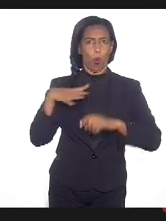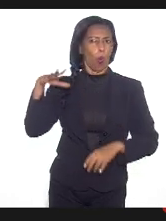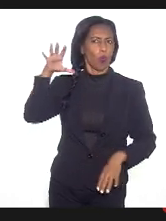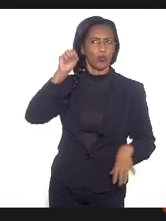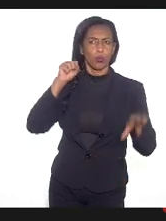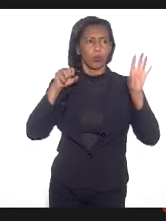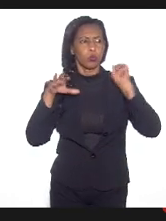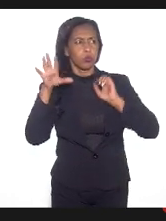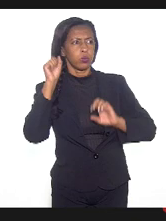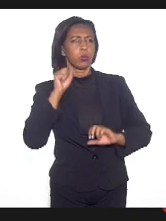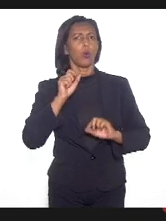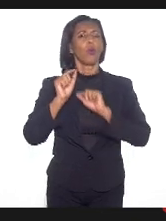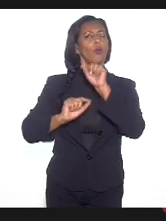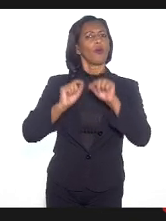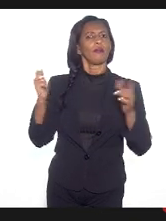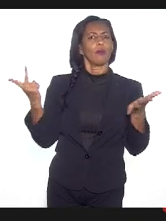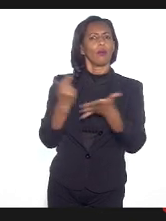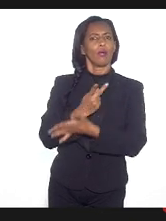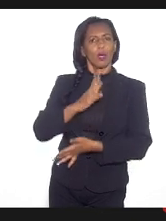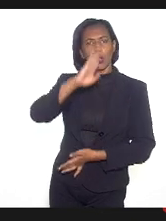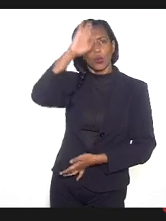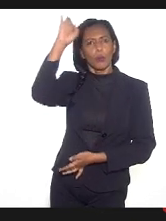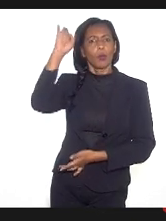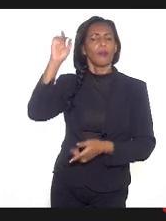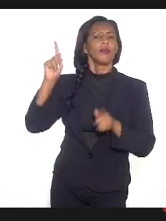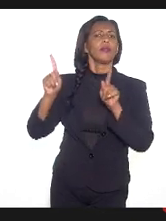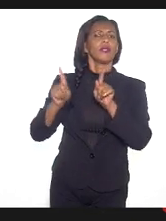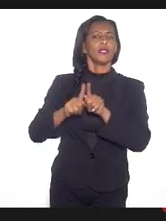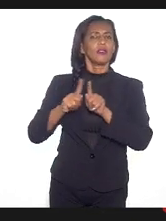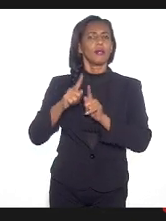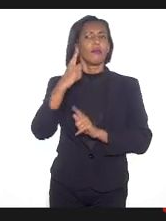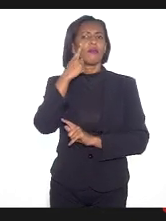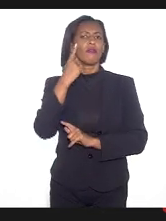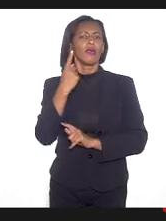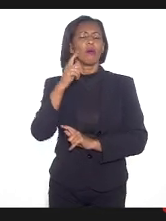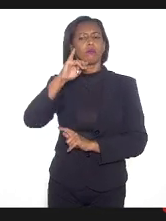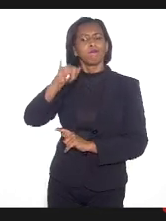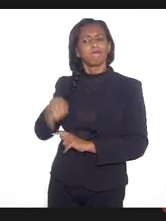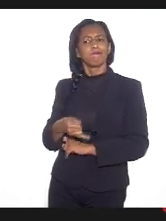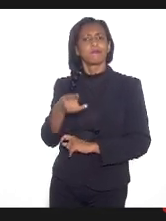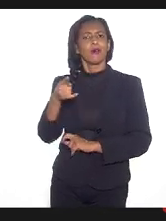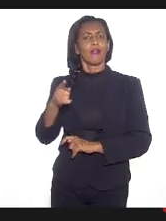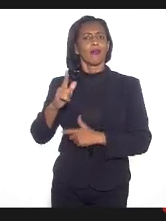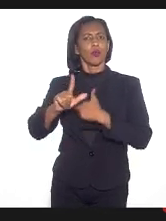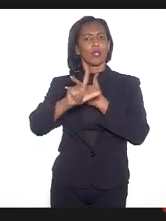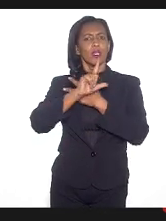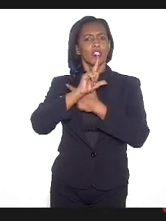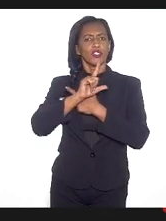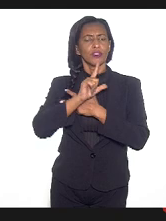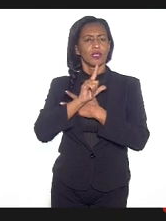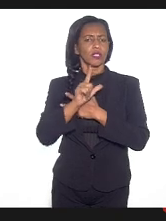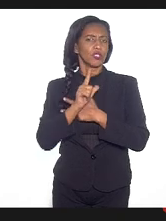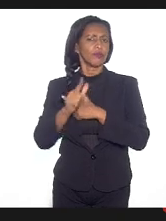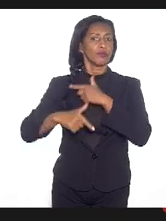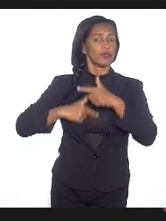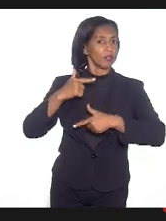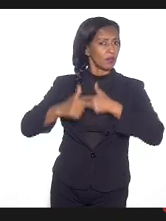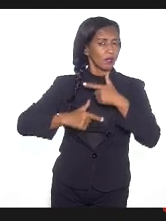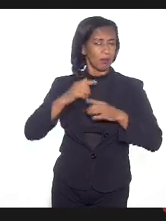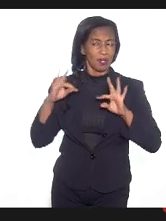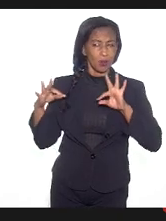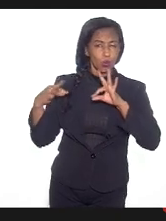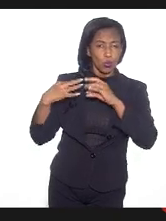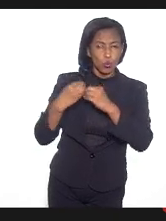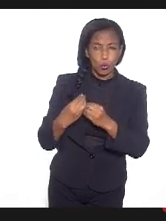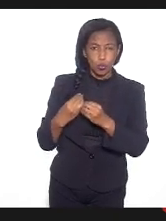demandas da corporação e vamos ver as possibilidades no legislativo e trabalhar tudo aquilo que